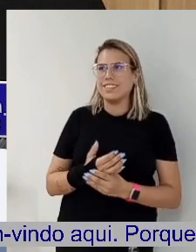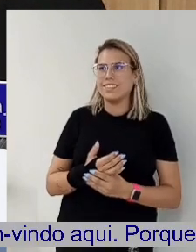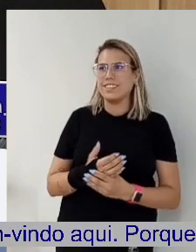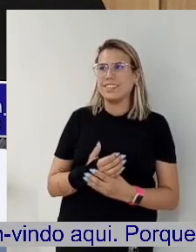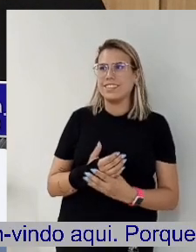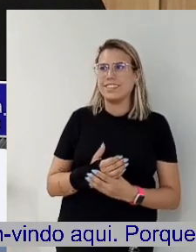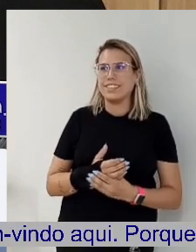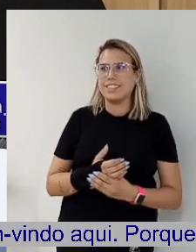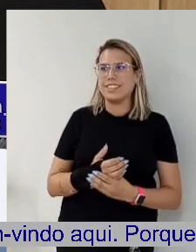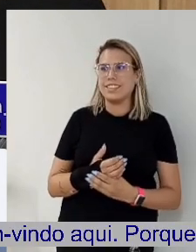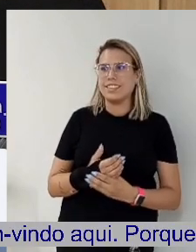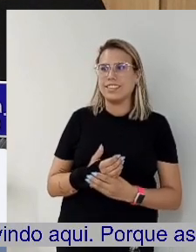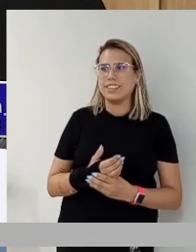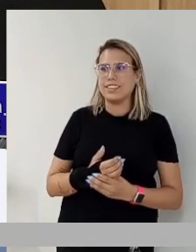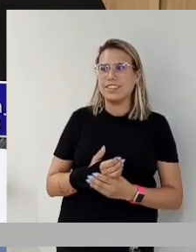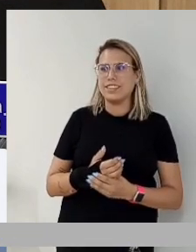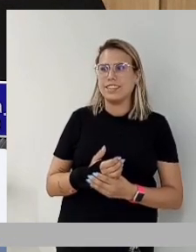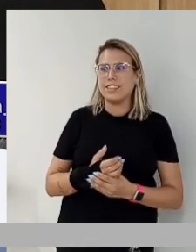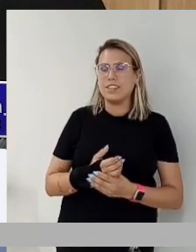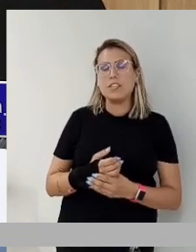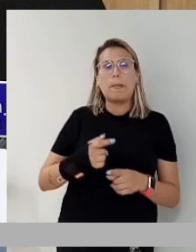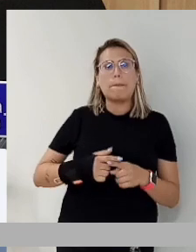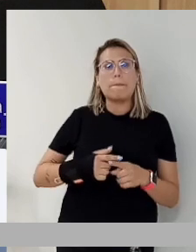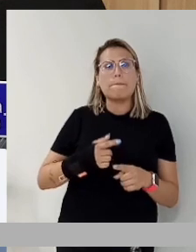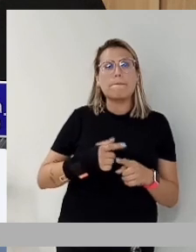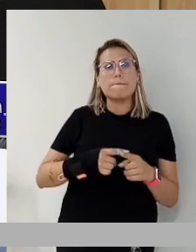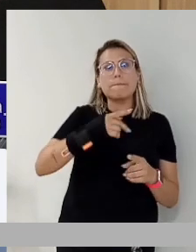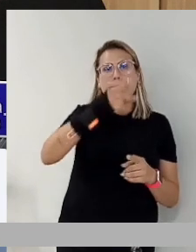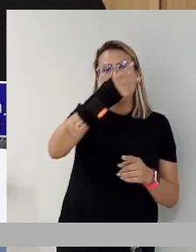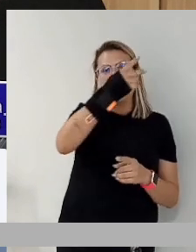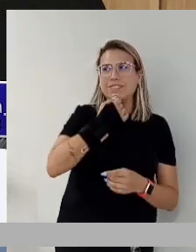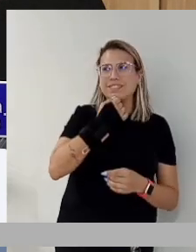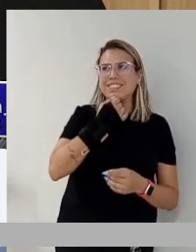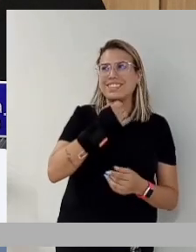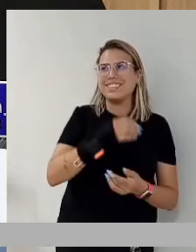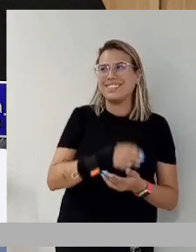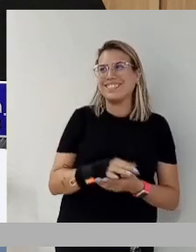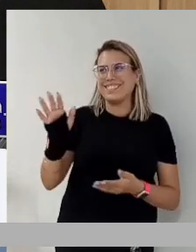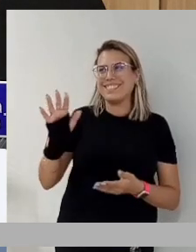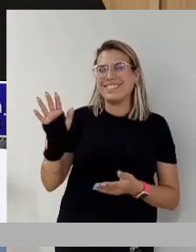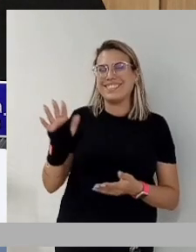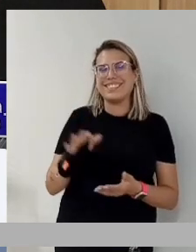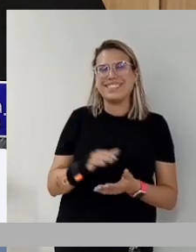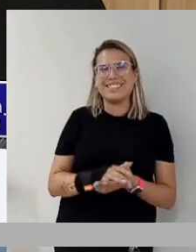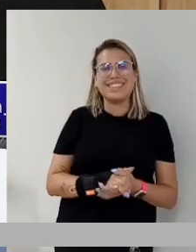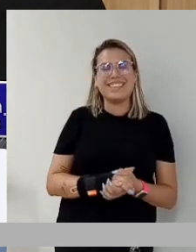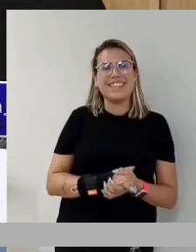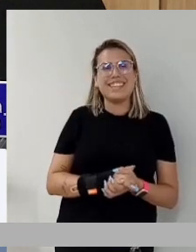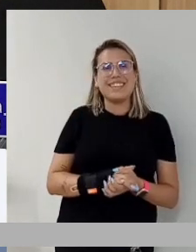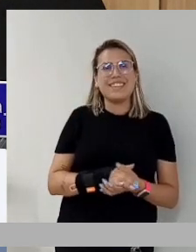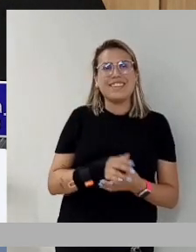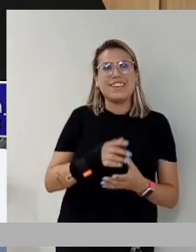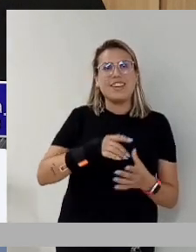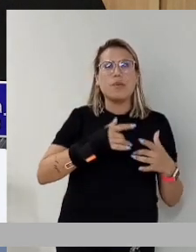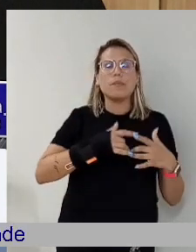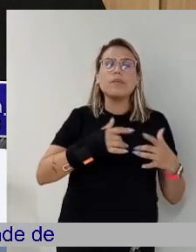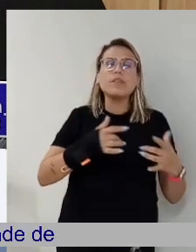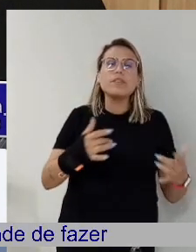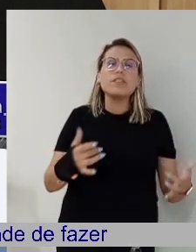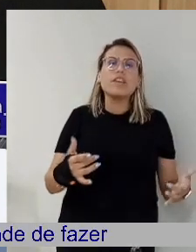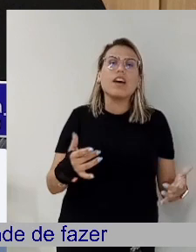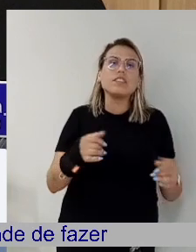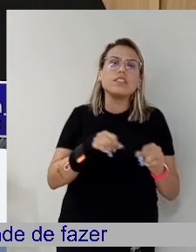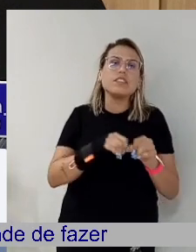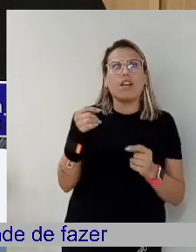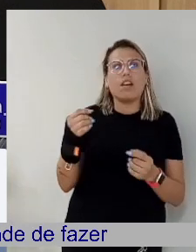porque as pessoas infelizmente não tem a humildade de fazer as